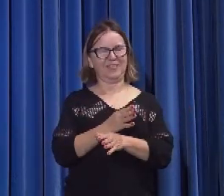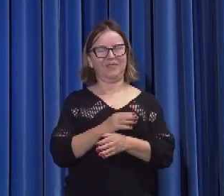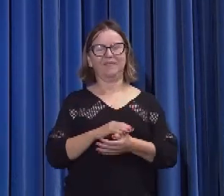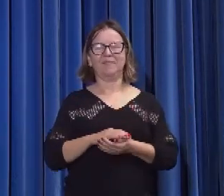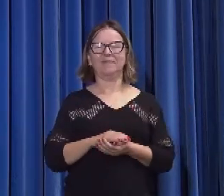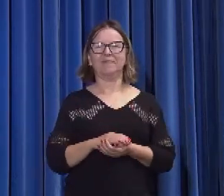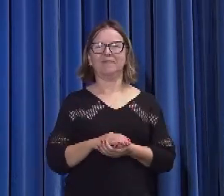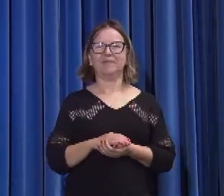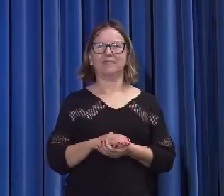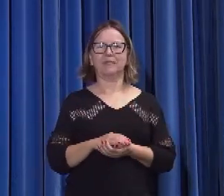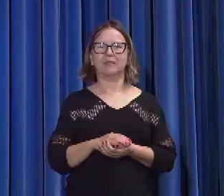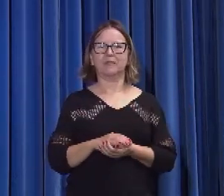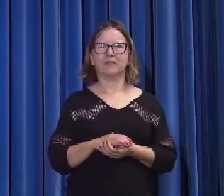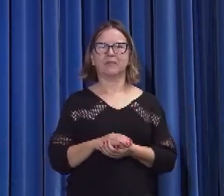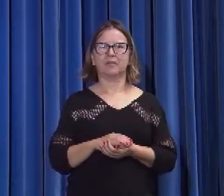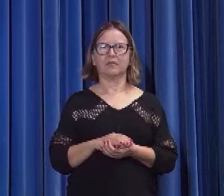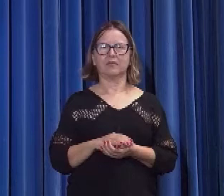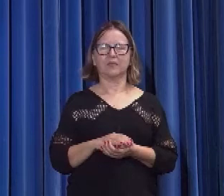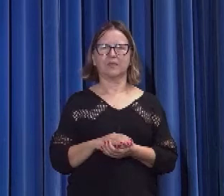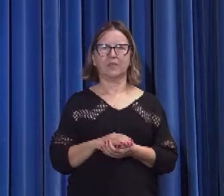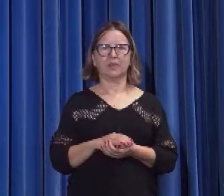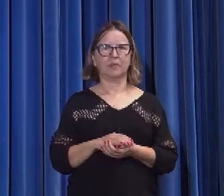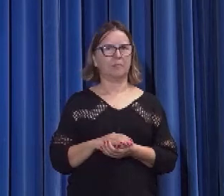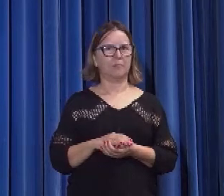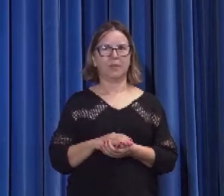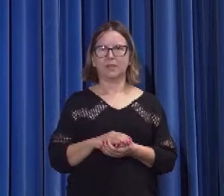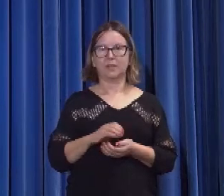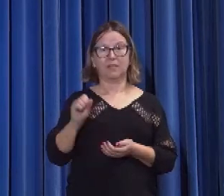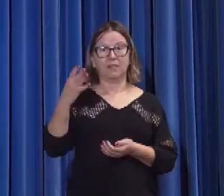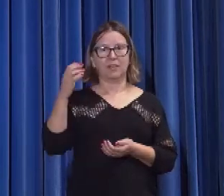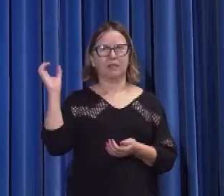Não vai acontecer assim.